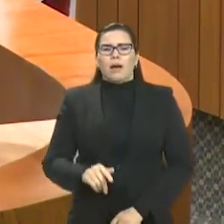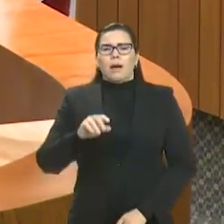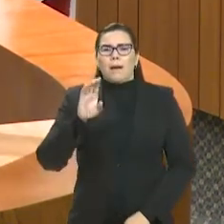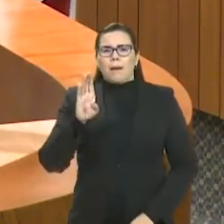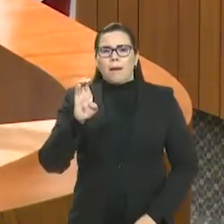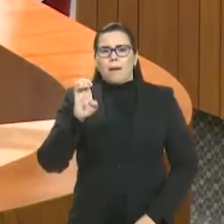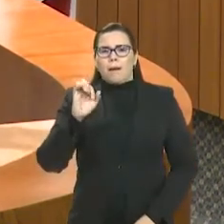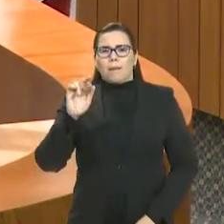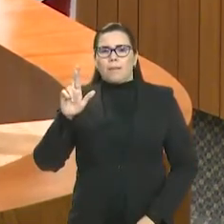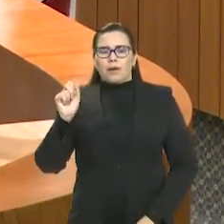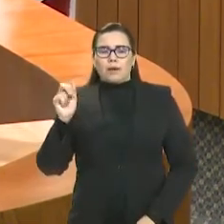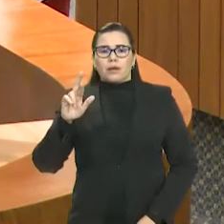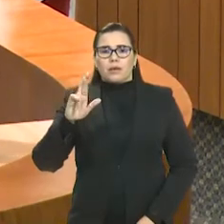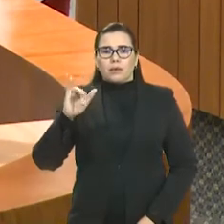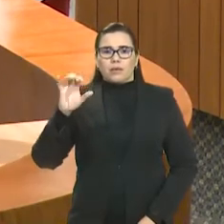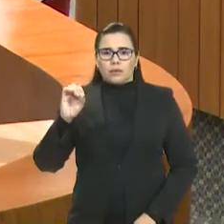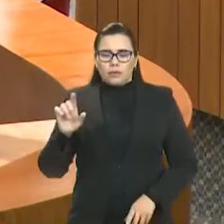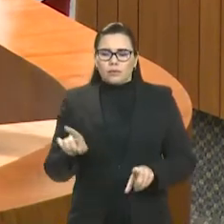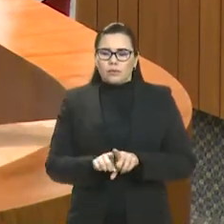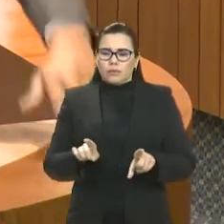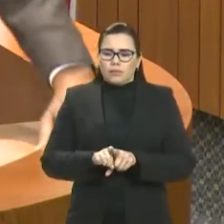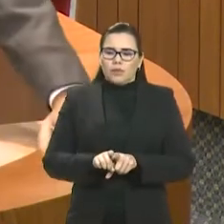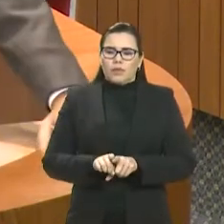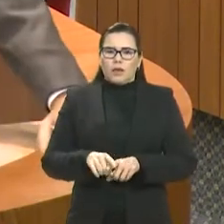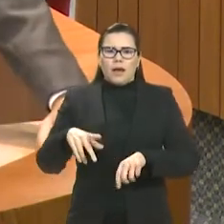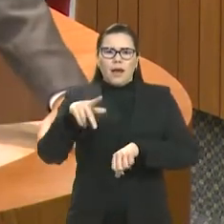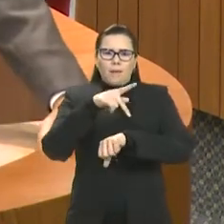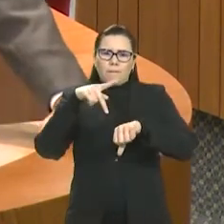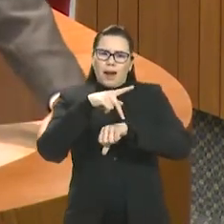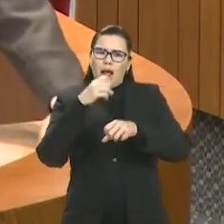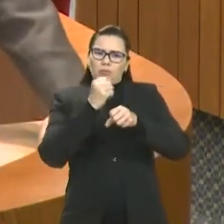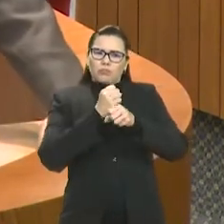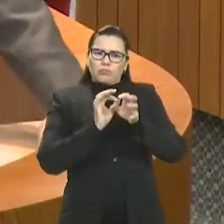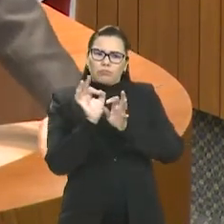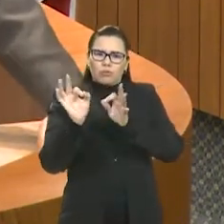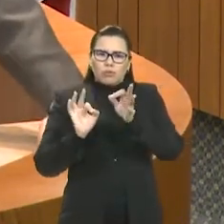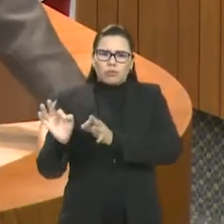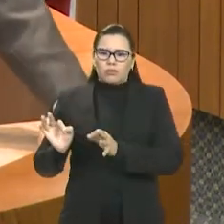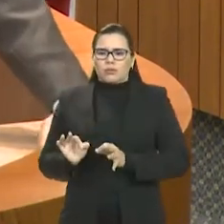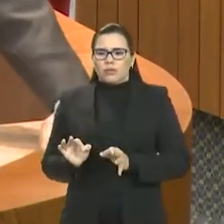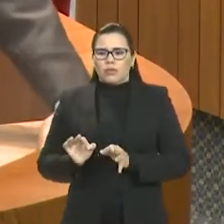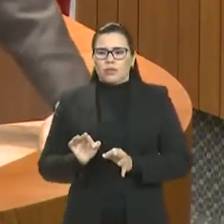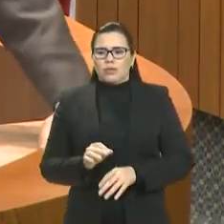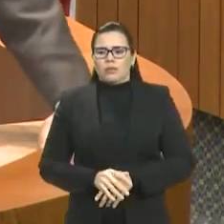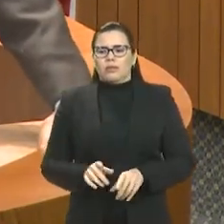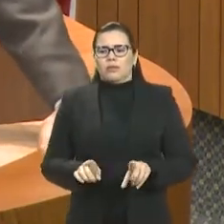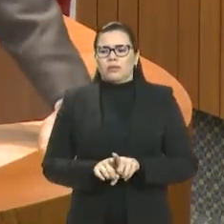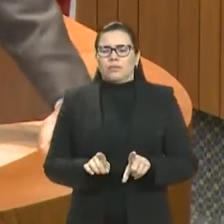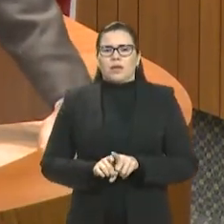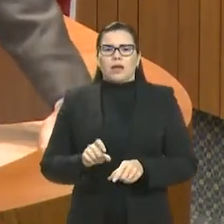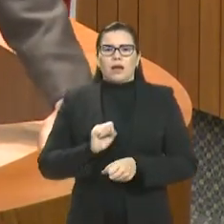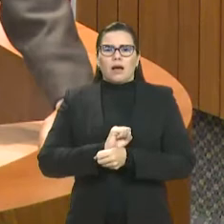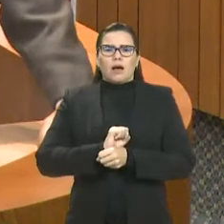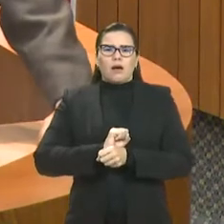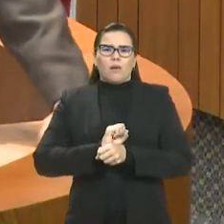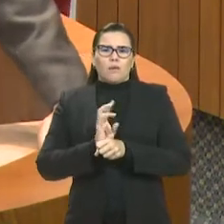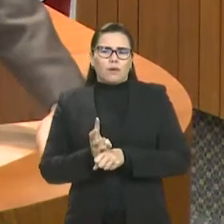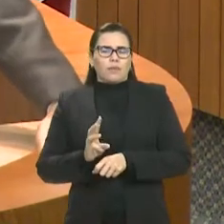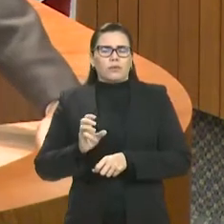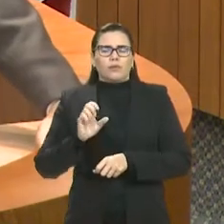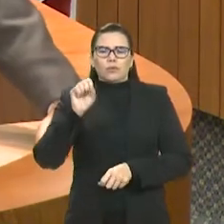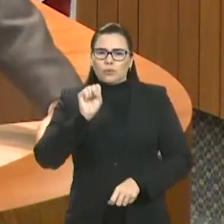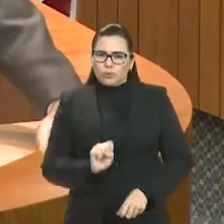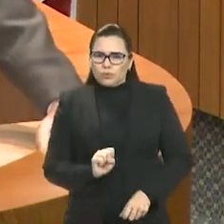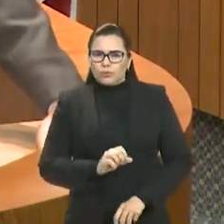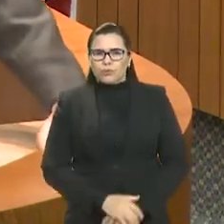Novo Calçadão, cito a gloriosa Uemansul, todas as conquistas da cidade, através